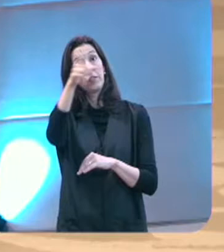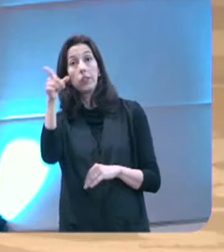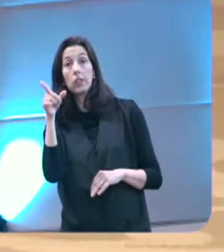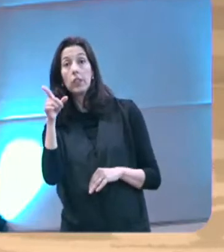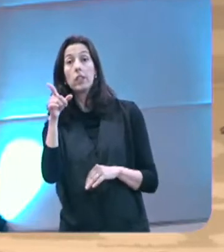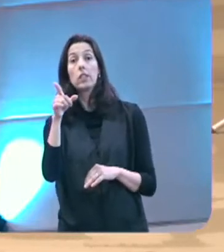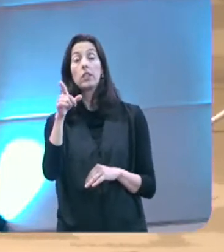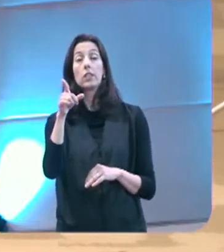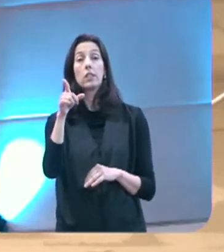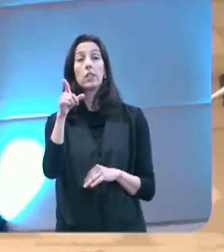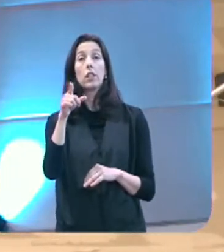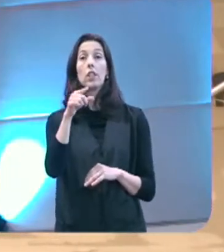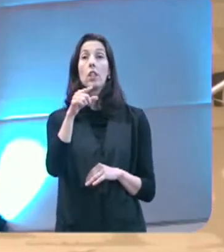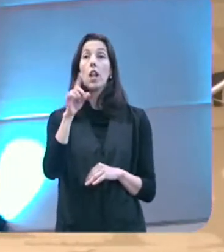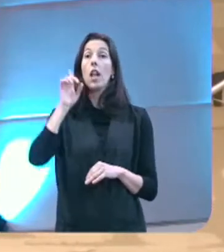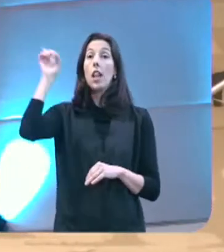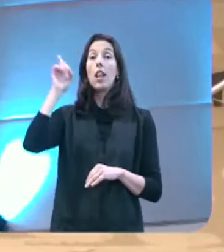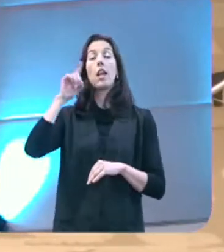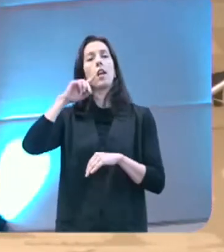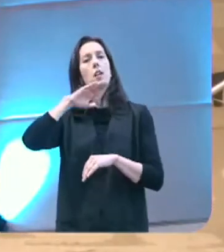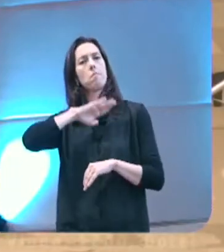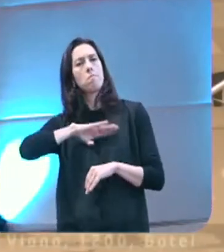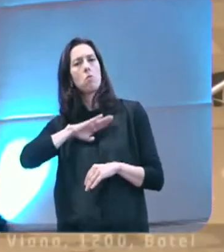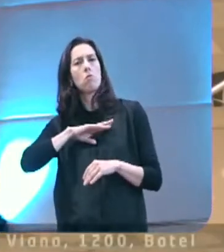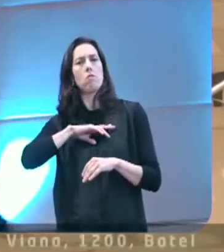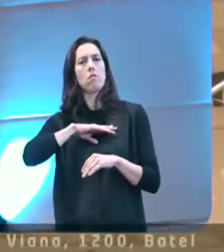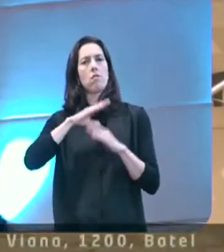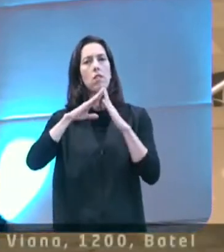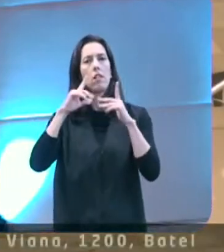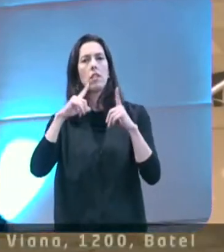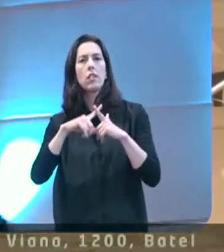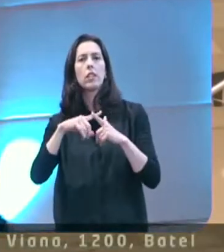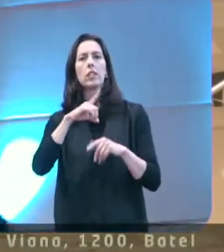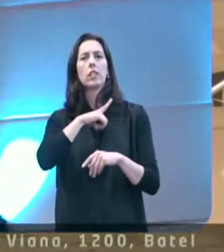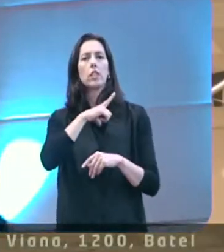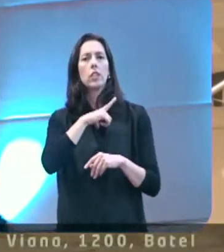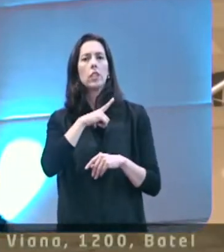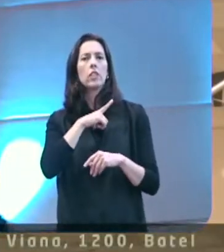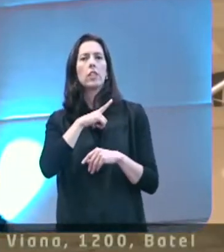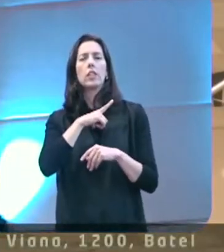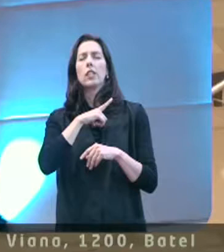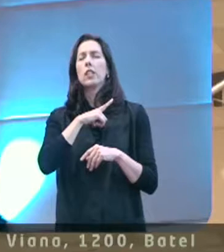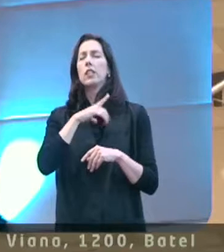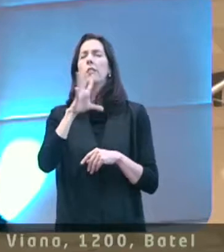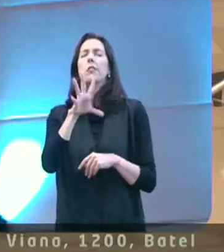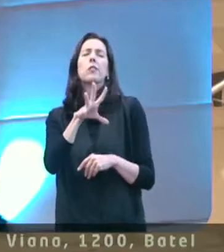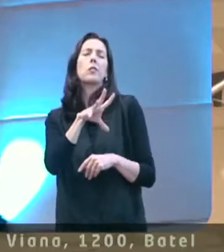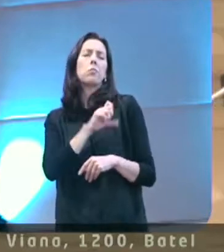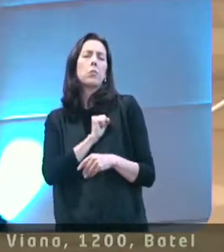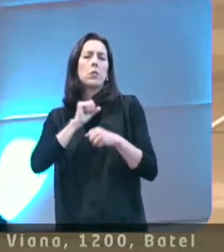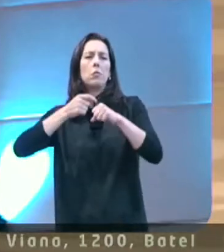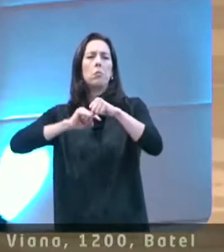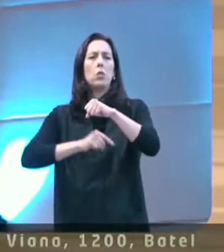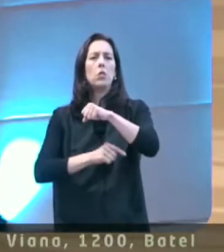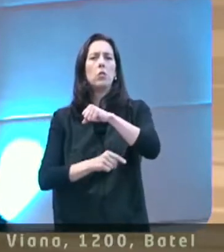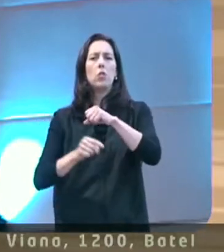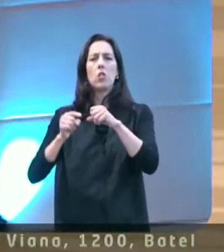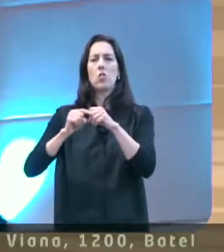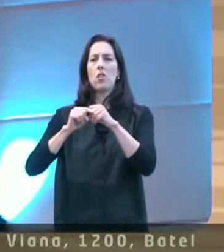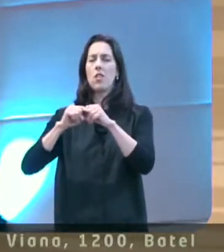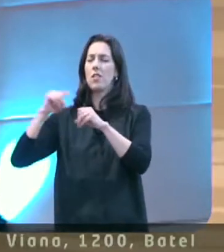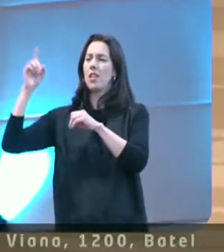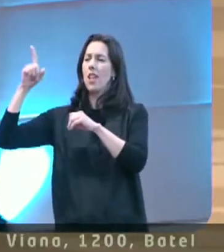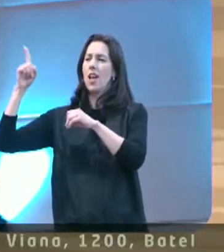o efeito que a igreja tem além do oceano, do outro lado do Oceano Atlântico.